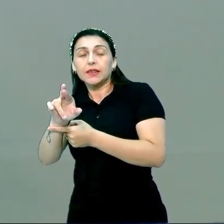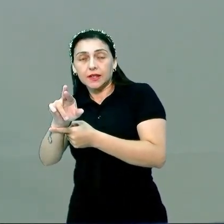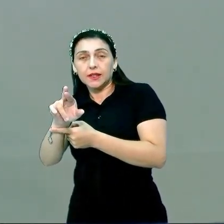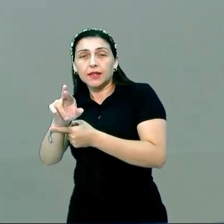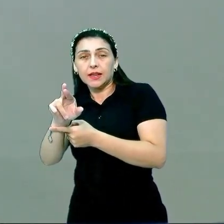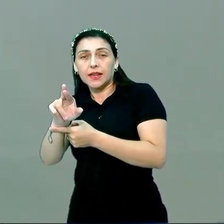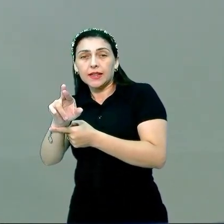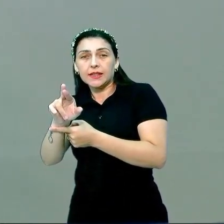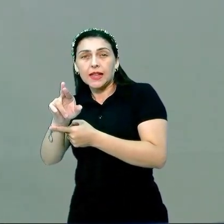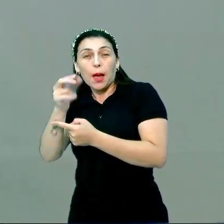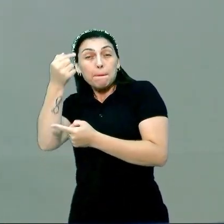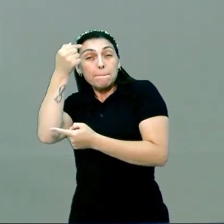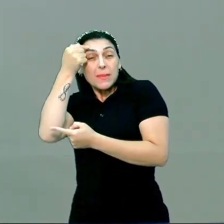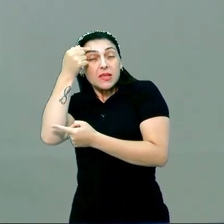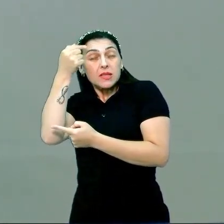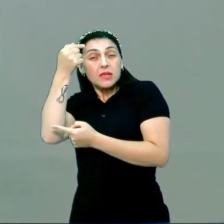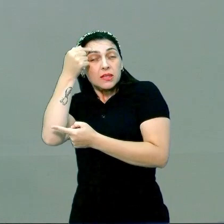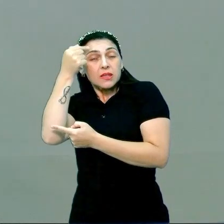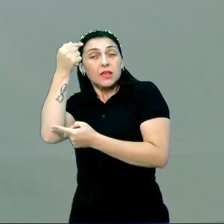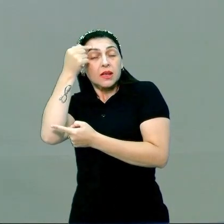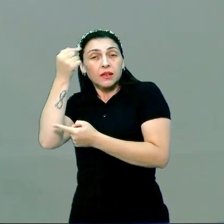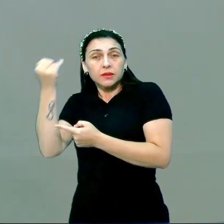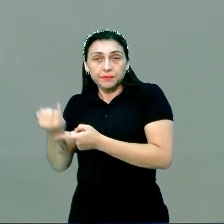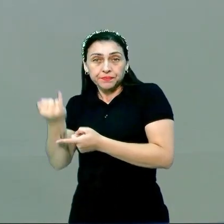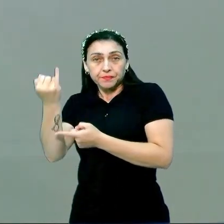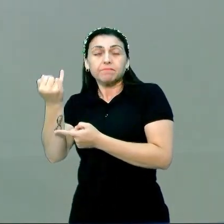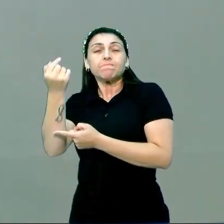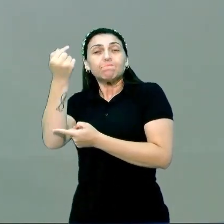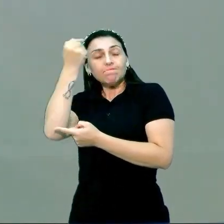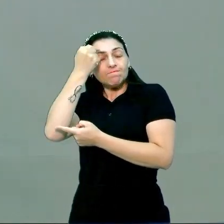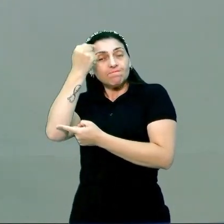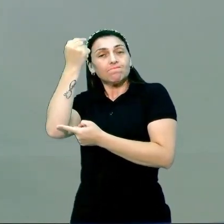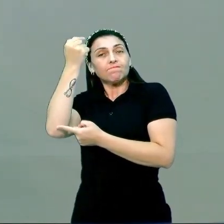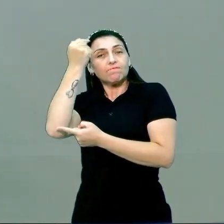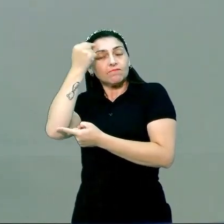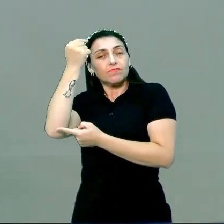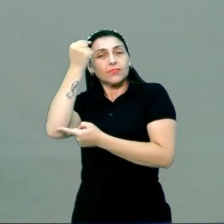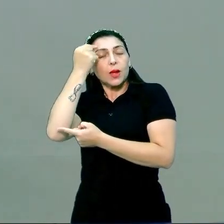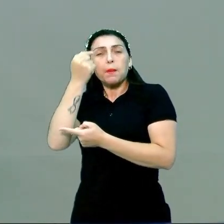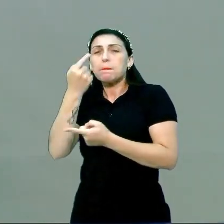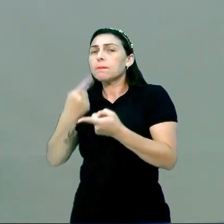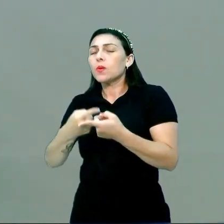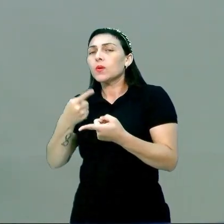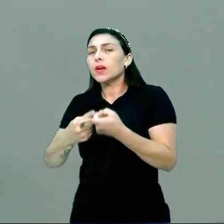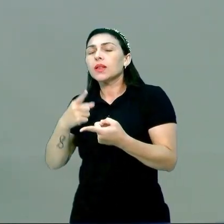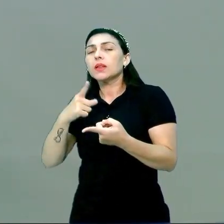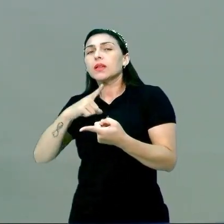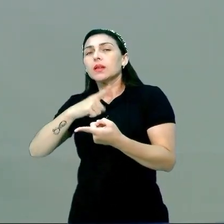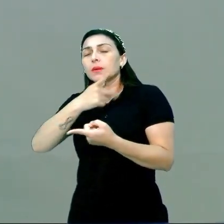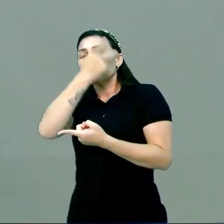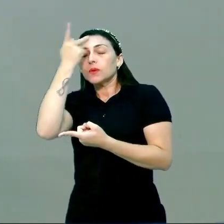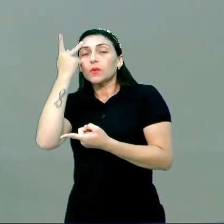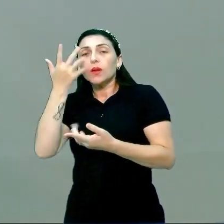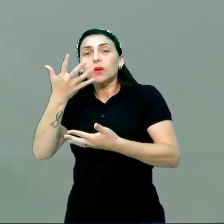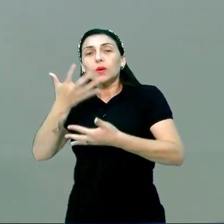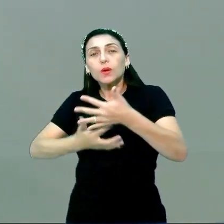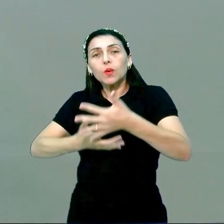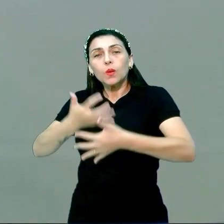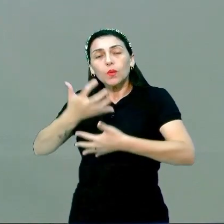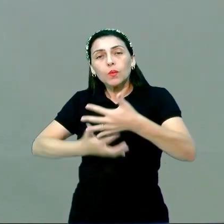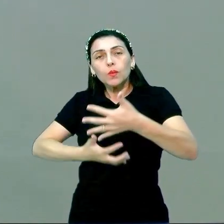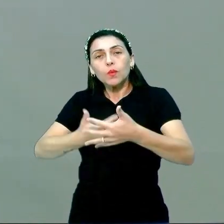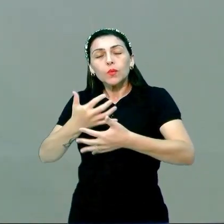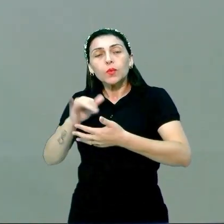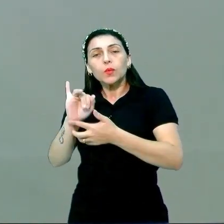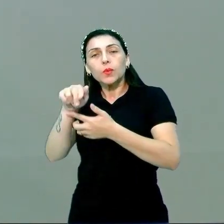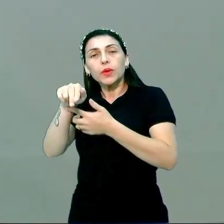sistemática, Racional. Muito importante essa palavra, racional. Por que eu digo isso? Porque tem muita gente, que confunde